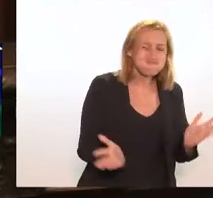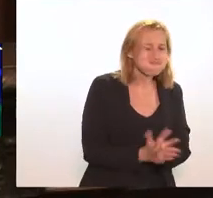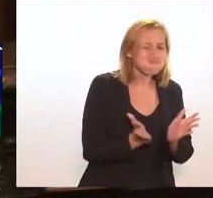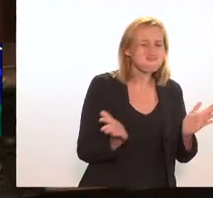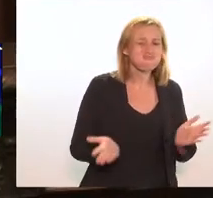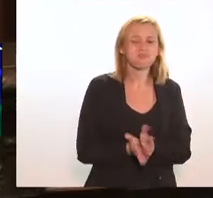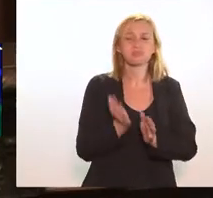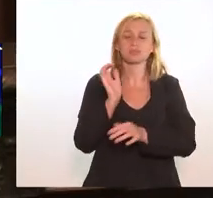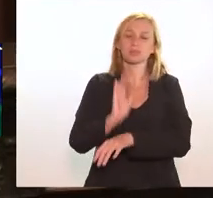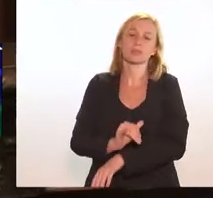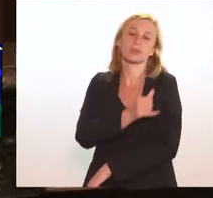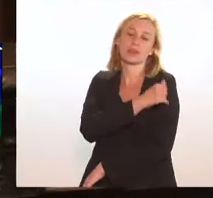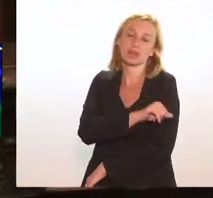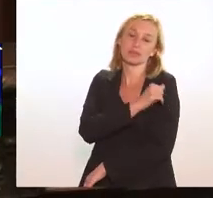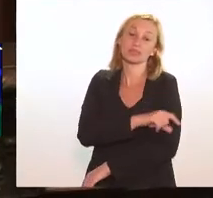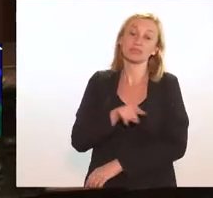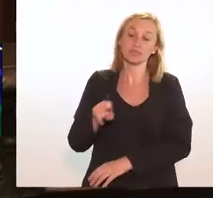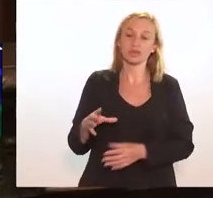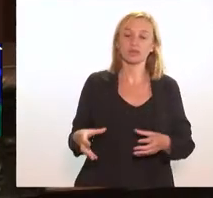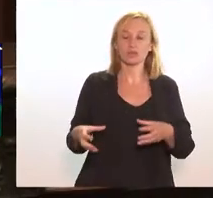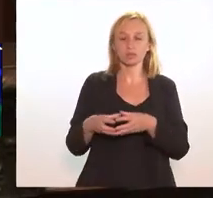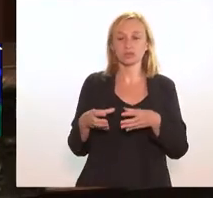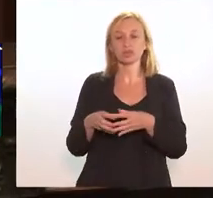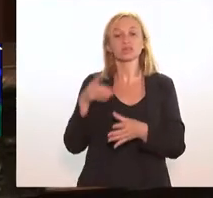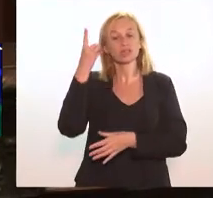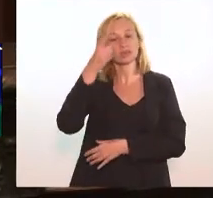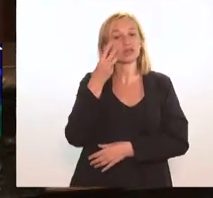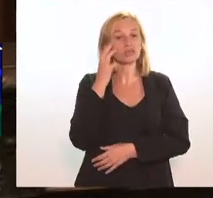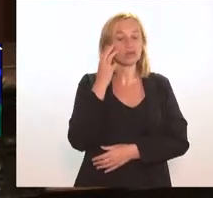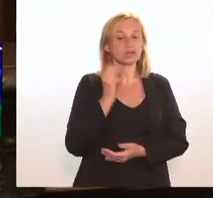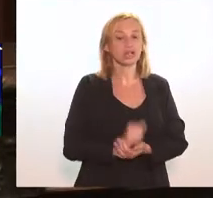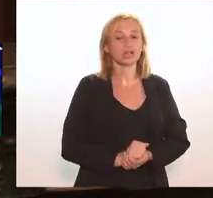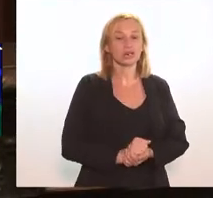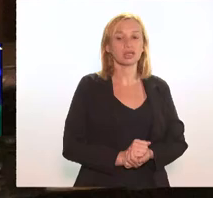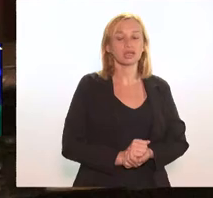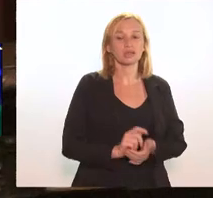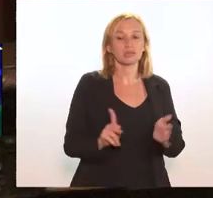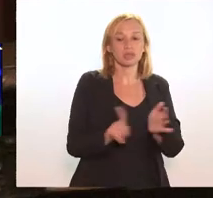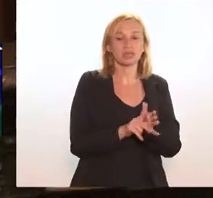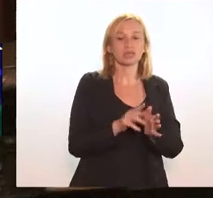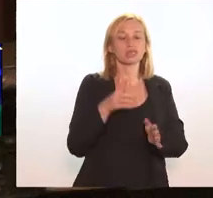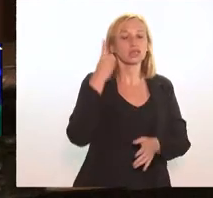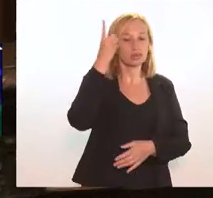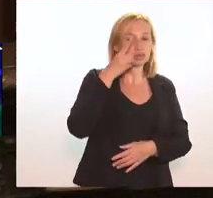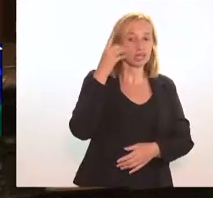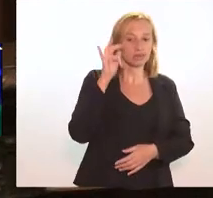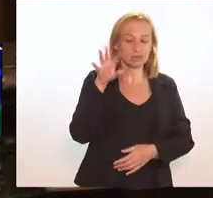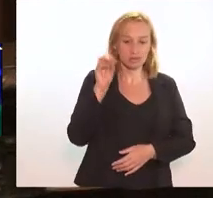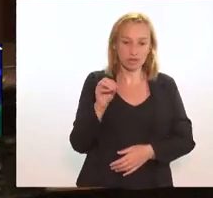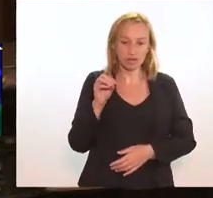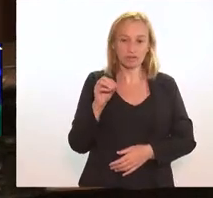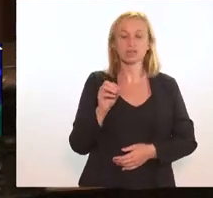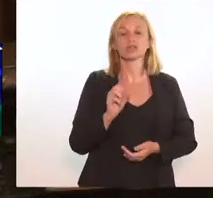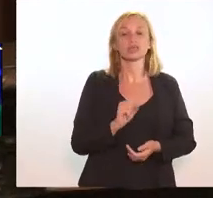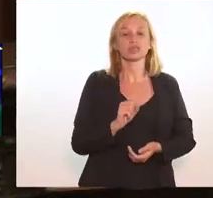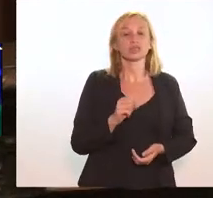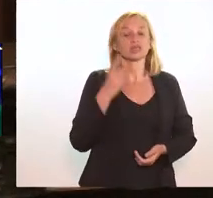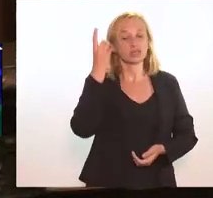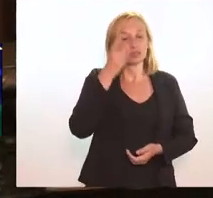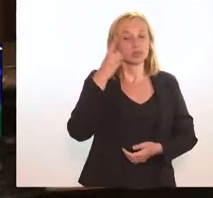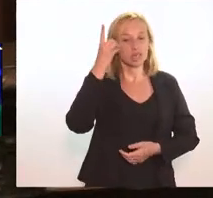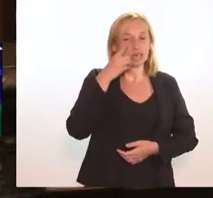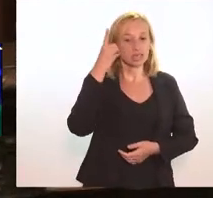Rio de Janeiro. Essa comissão, o deputado Valdec faz parte, deputado Flávio Serafini é o nosso relator,